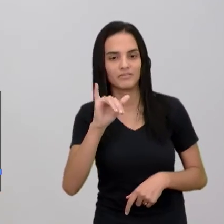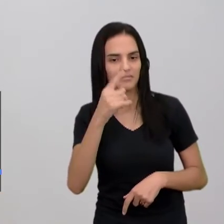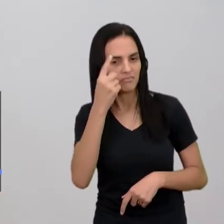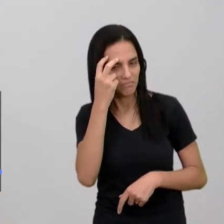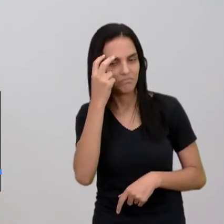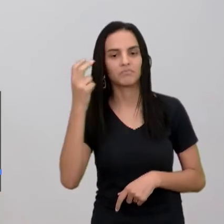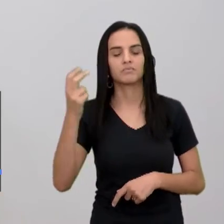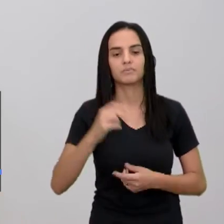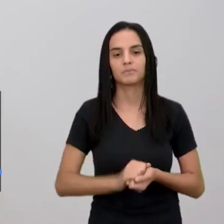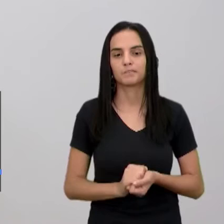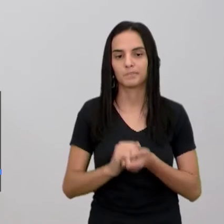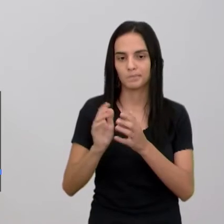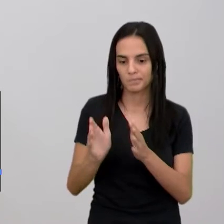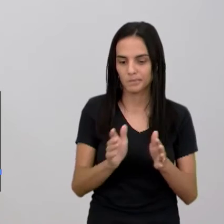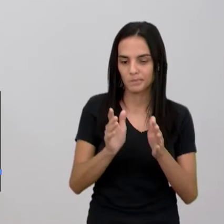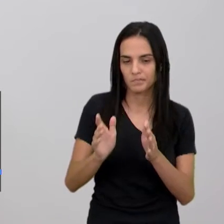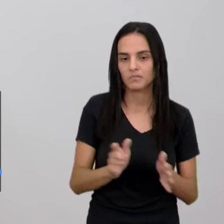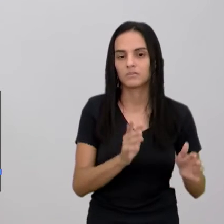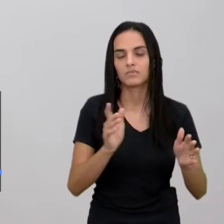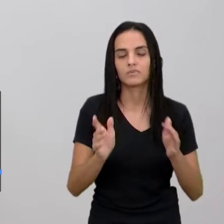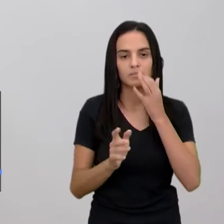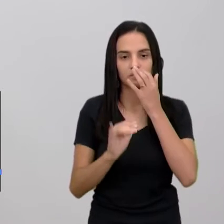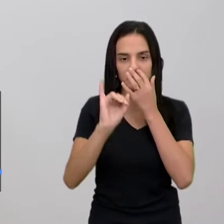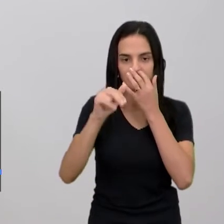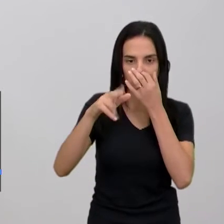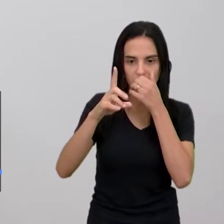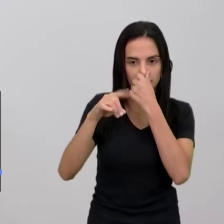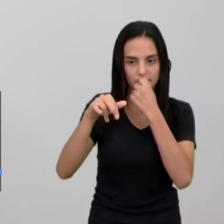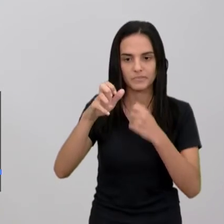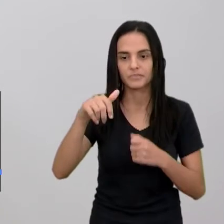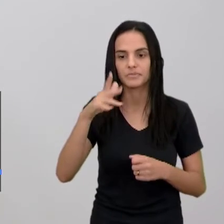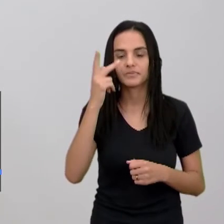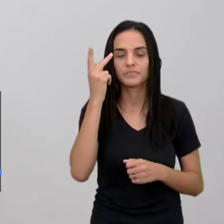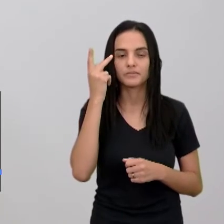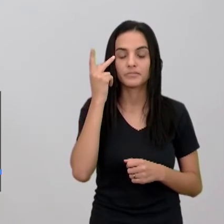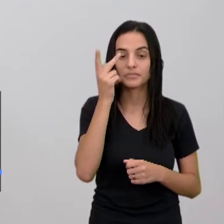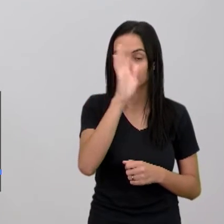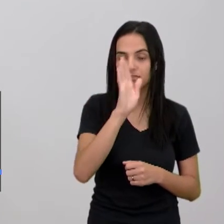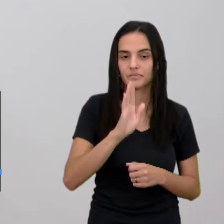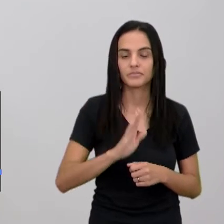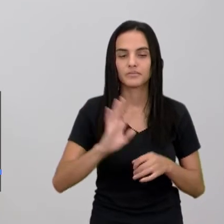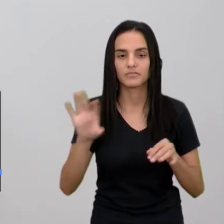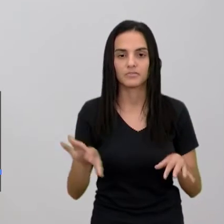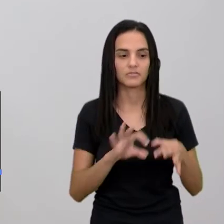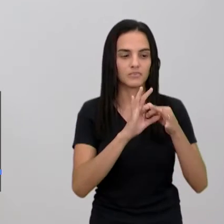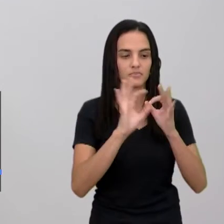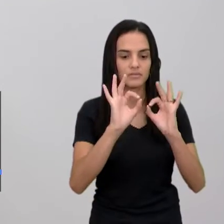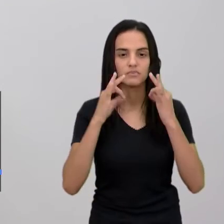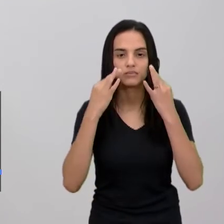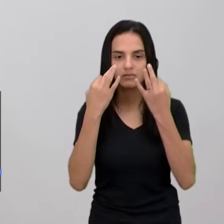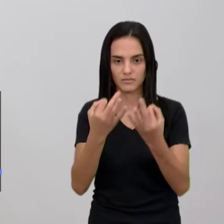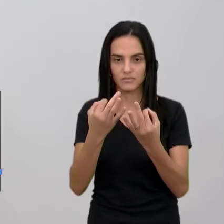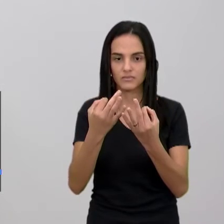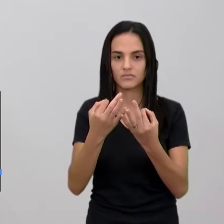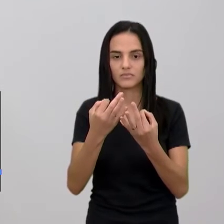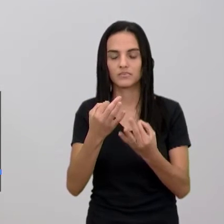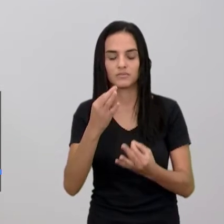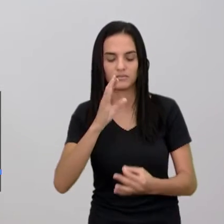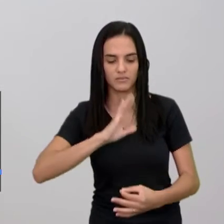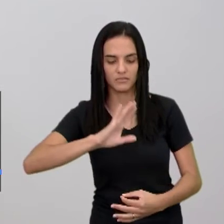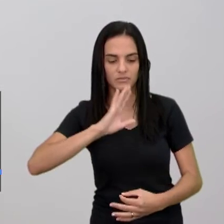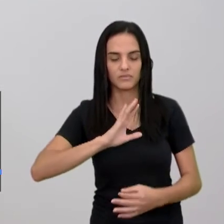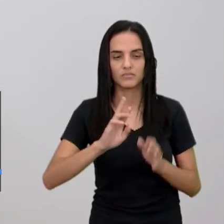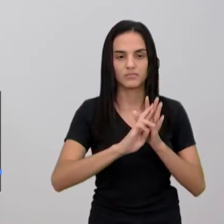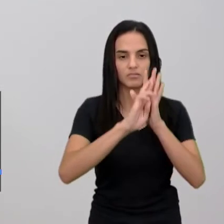Gente, o processo de independência no Brasil, ele foi feito numa aliança entre a família real portuguesa, representada